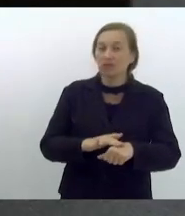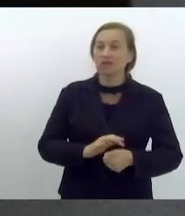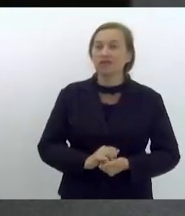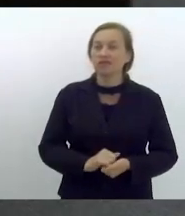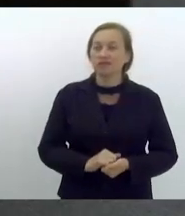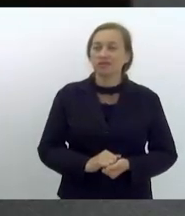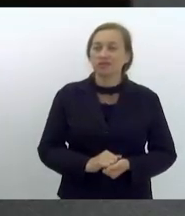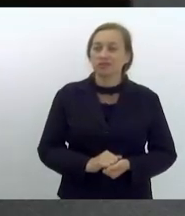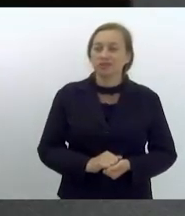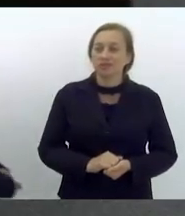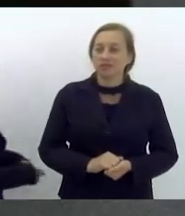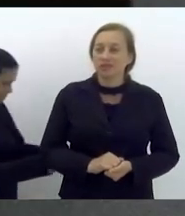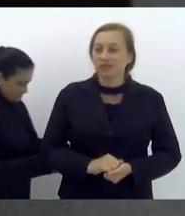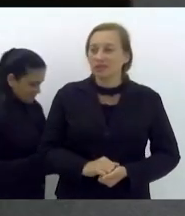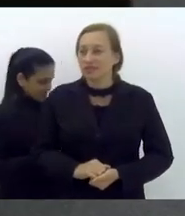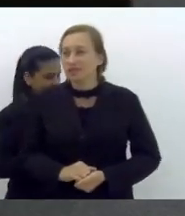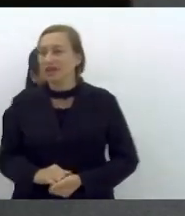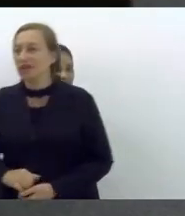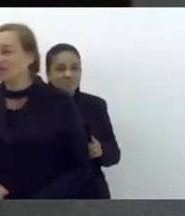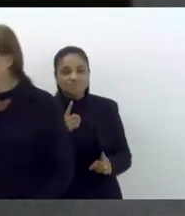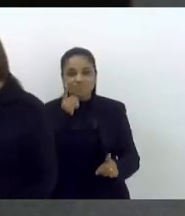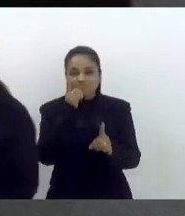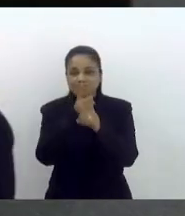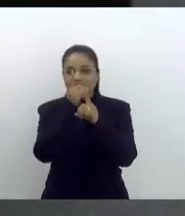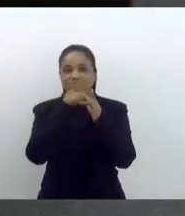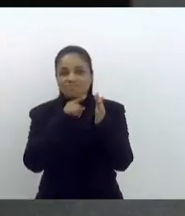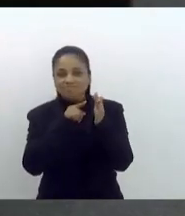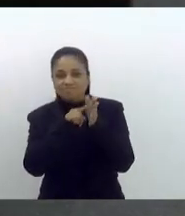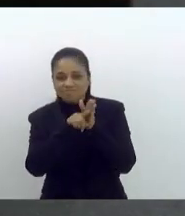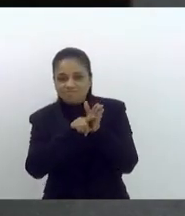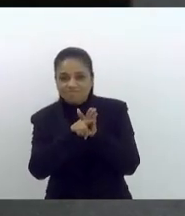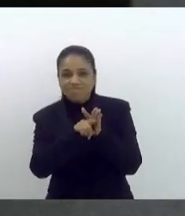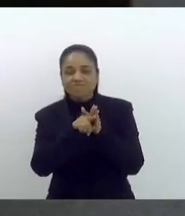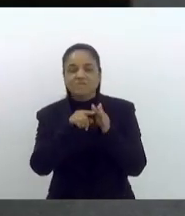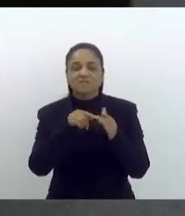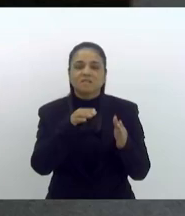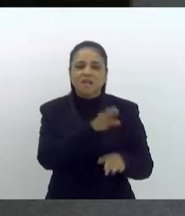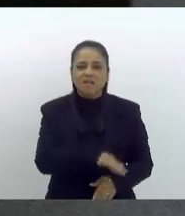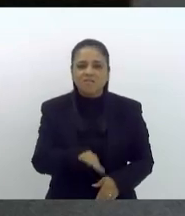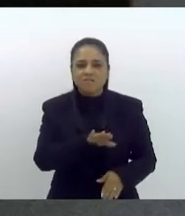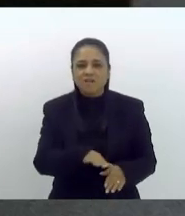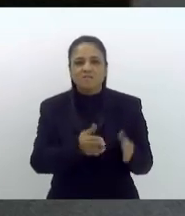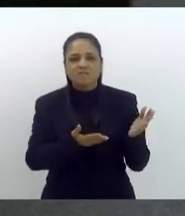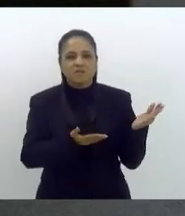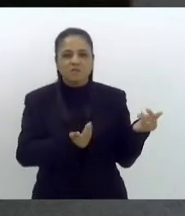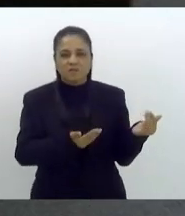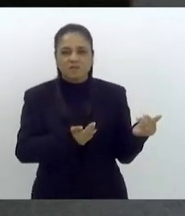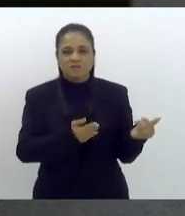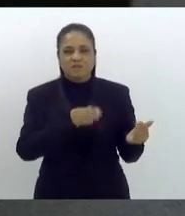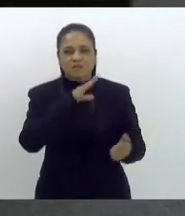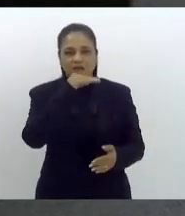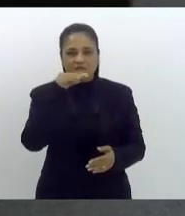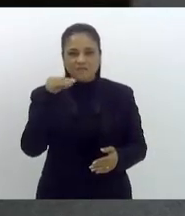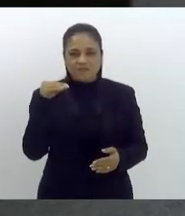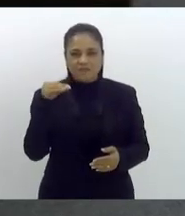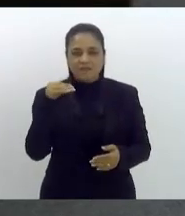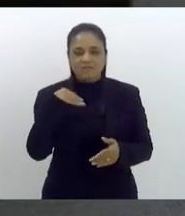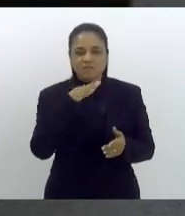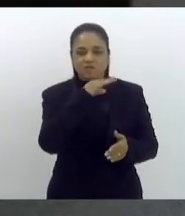diagnostica muitas vezes não só na infância mas na adolescência e também quando se torna um adulto